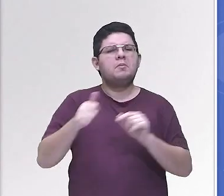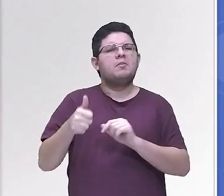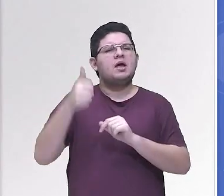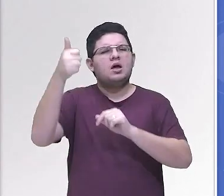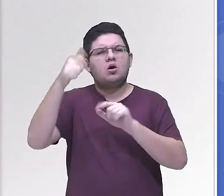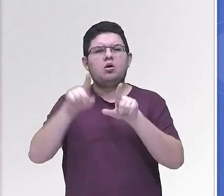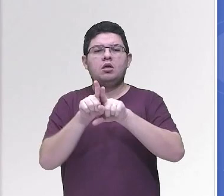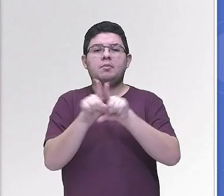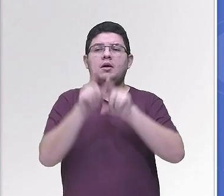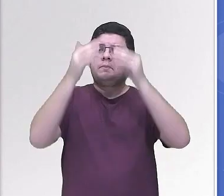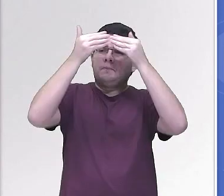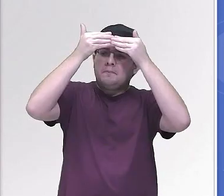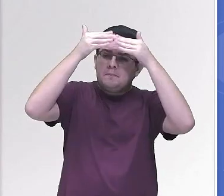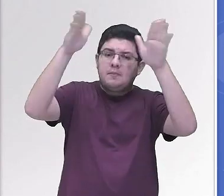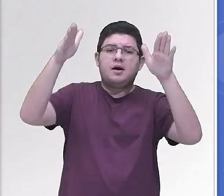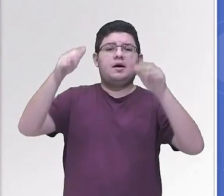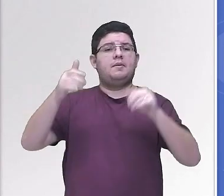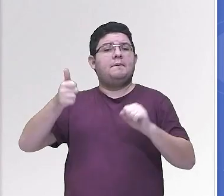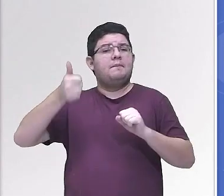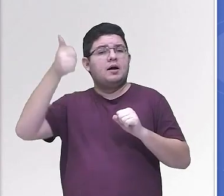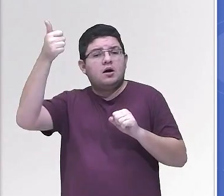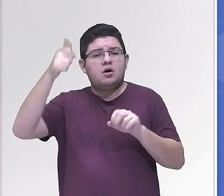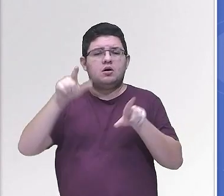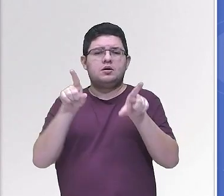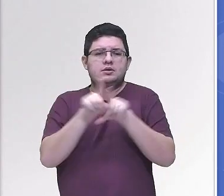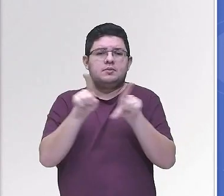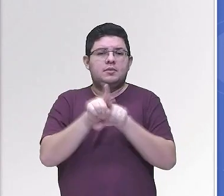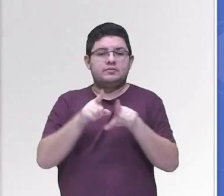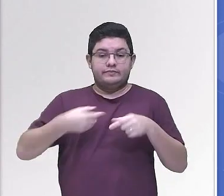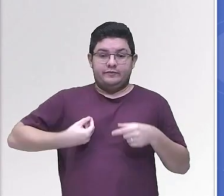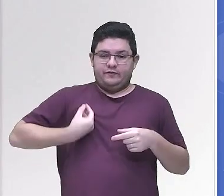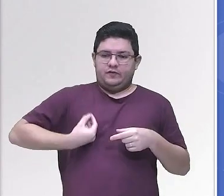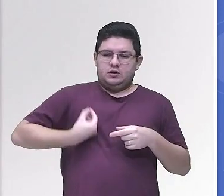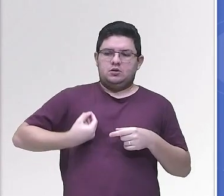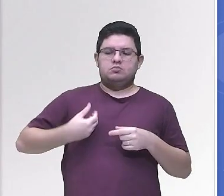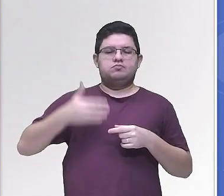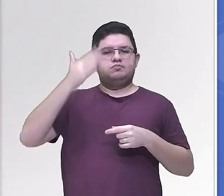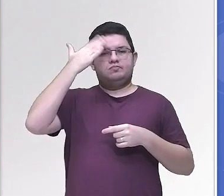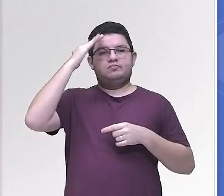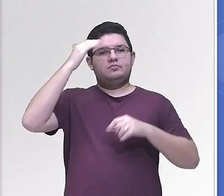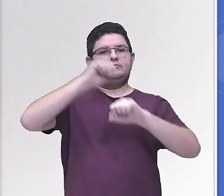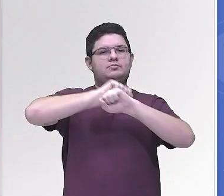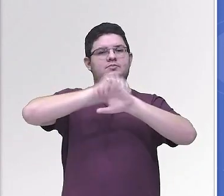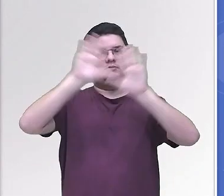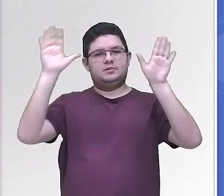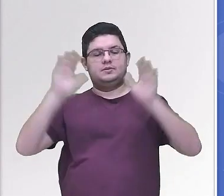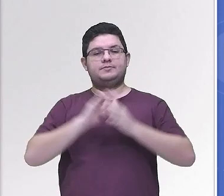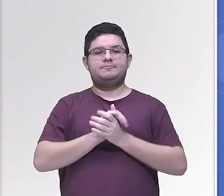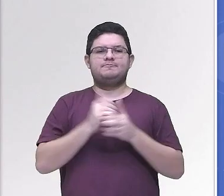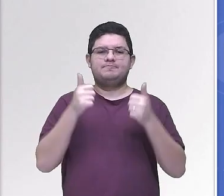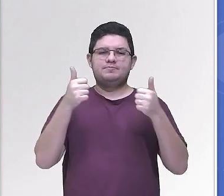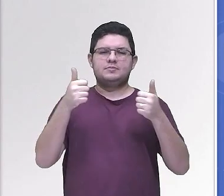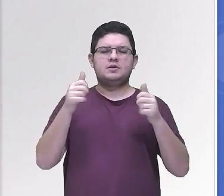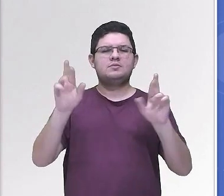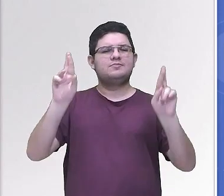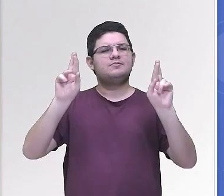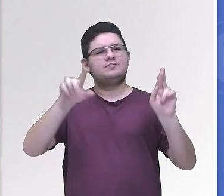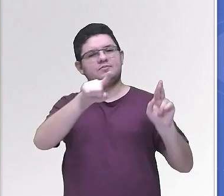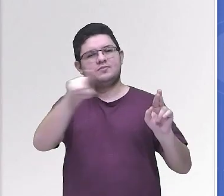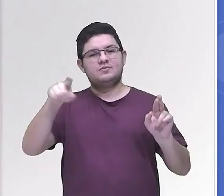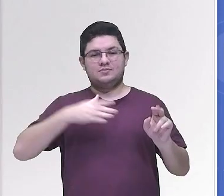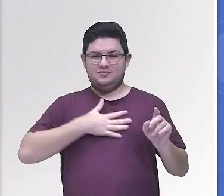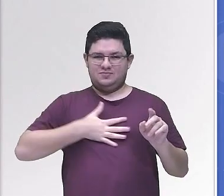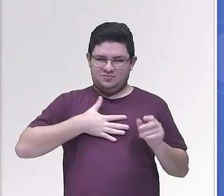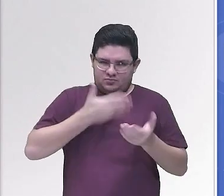uma visão muito maior do seu próprio existir. Tá bom, meus lindos? Eu espero que vocês tenham gostado da nossa aula de